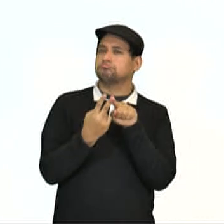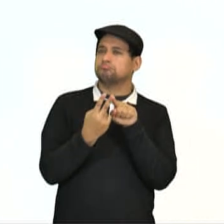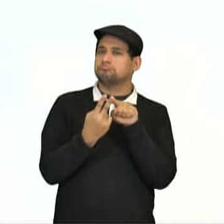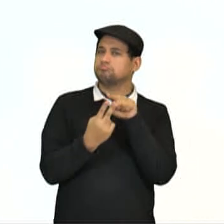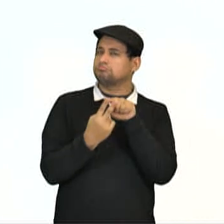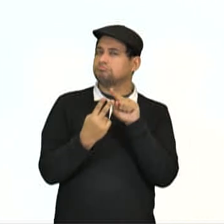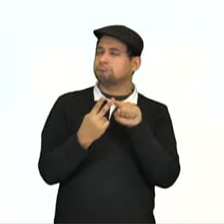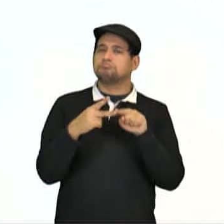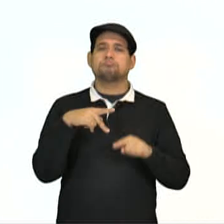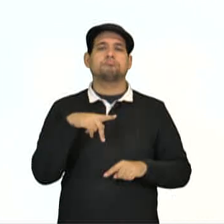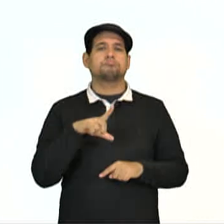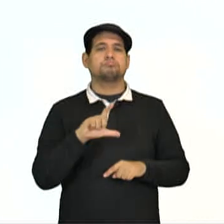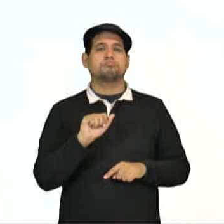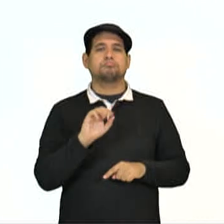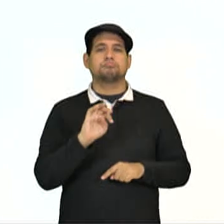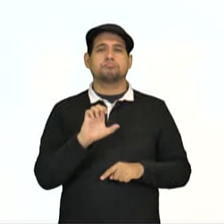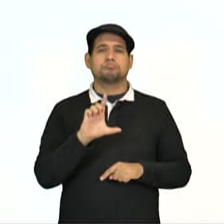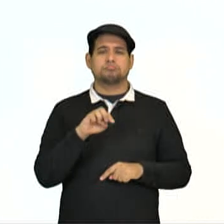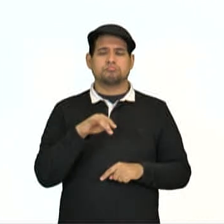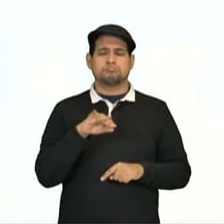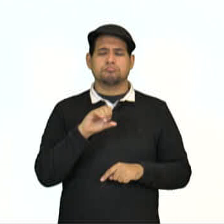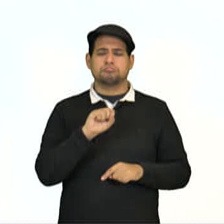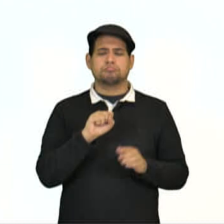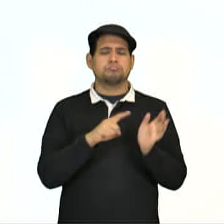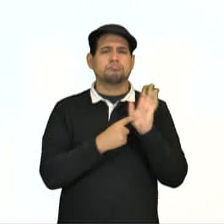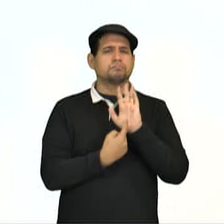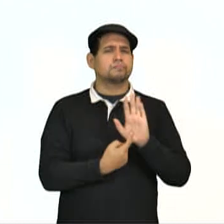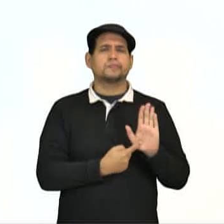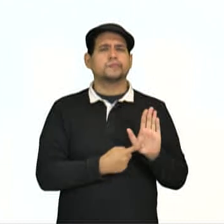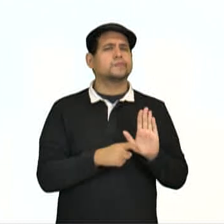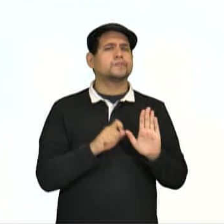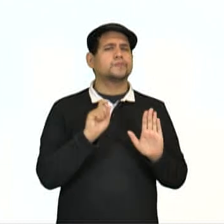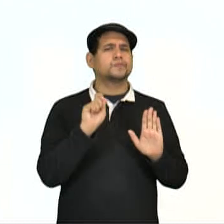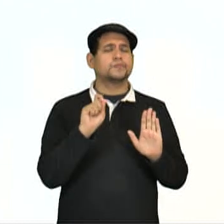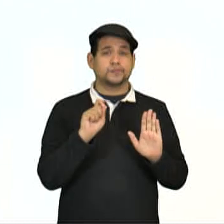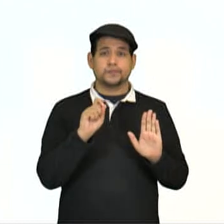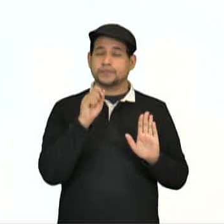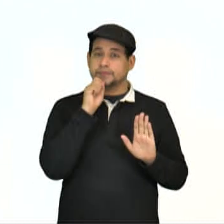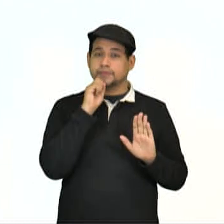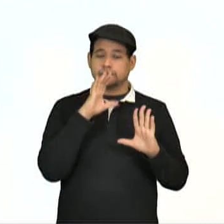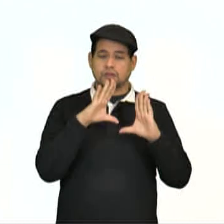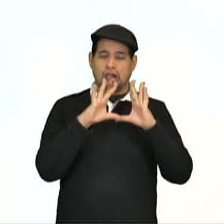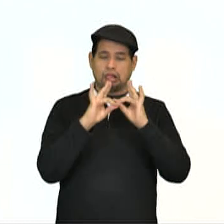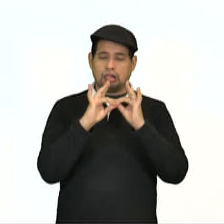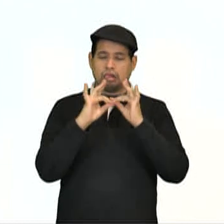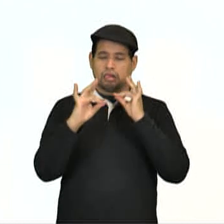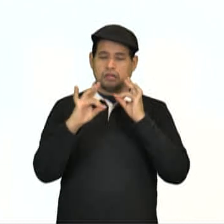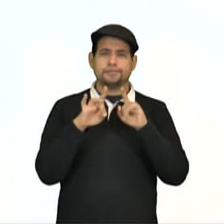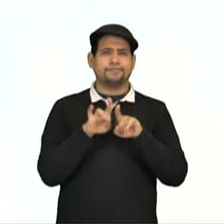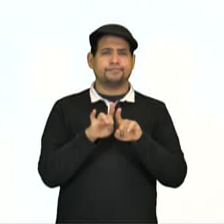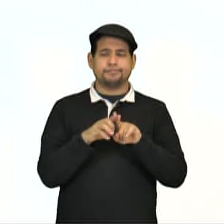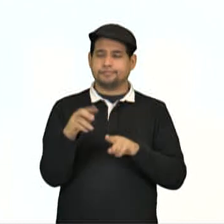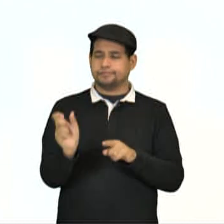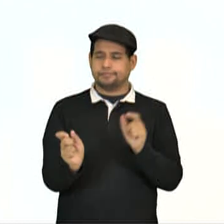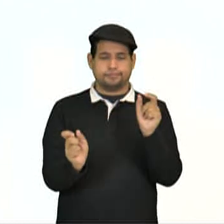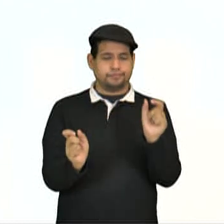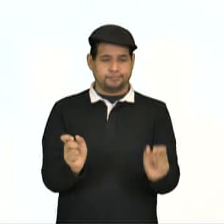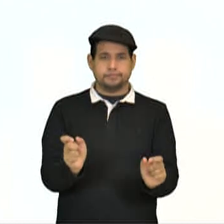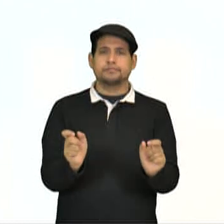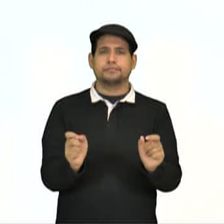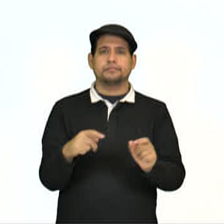esses 2 plateumintos aqui revelam para nós o corpo achatado, que é uma das características